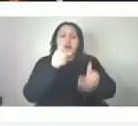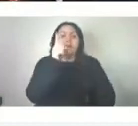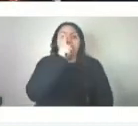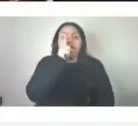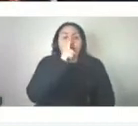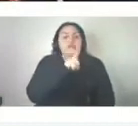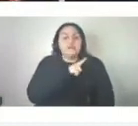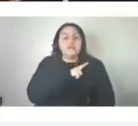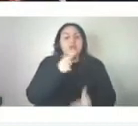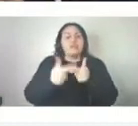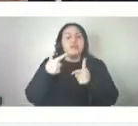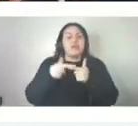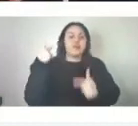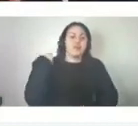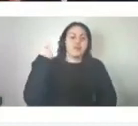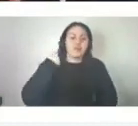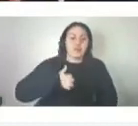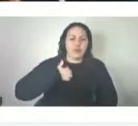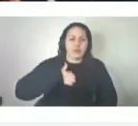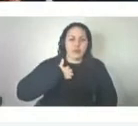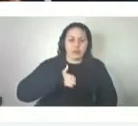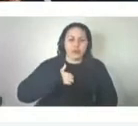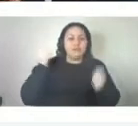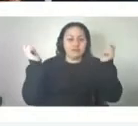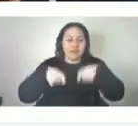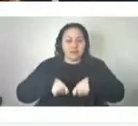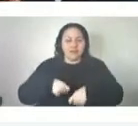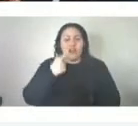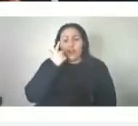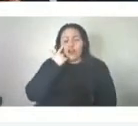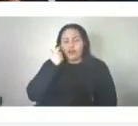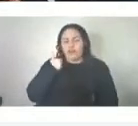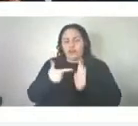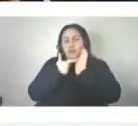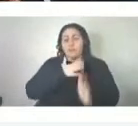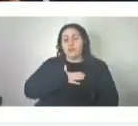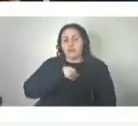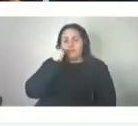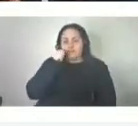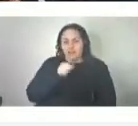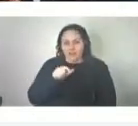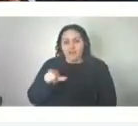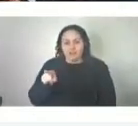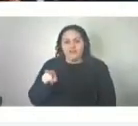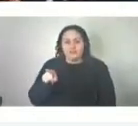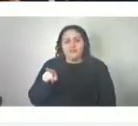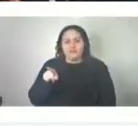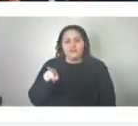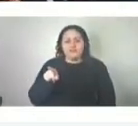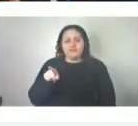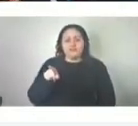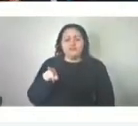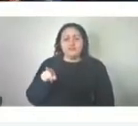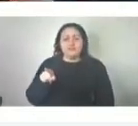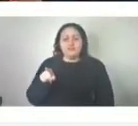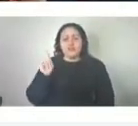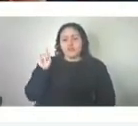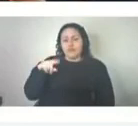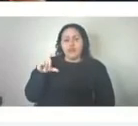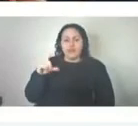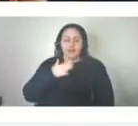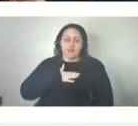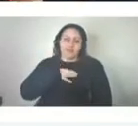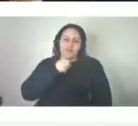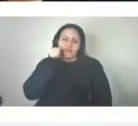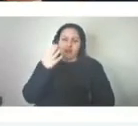slide vai mostrar eu aspirando a minha filha. Tá? E esse aqui foi um bronquinho. A Olga está com 8